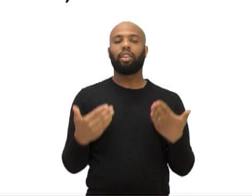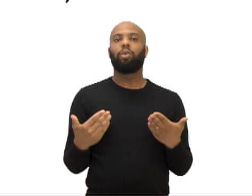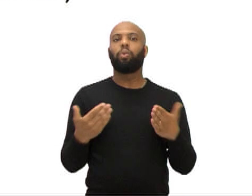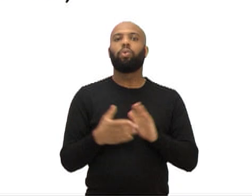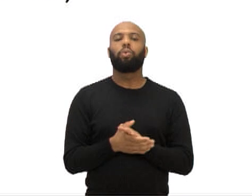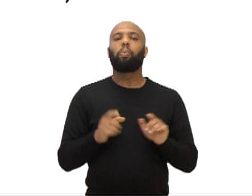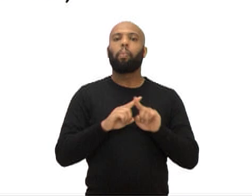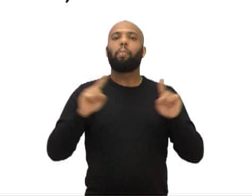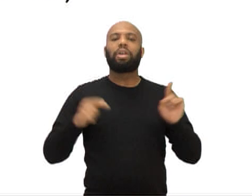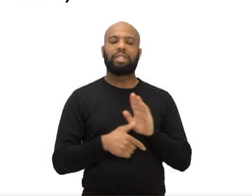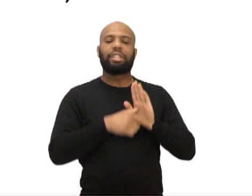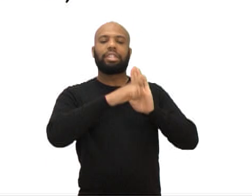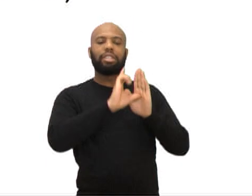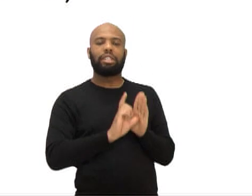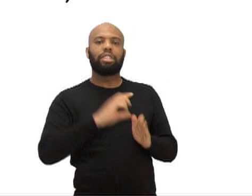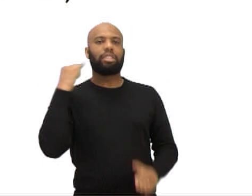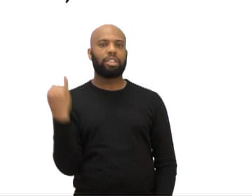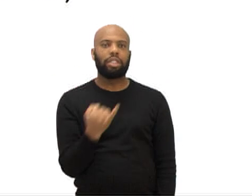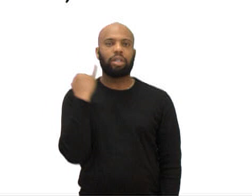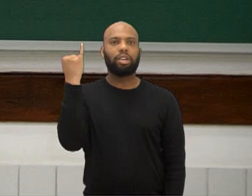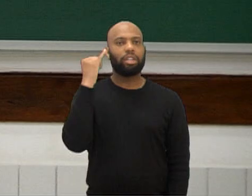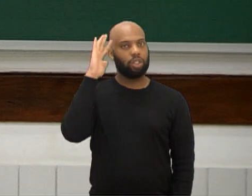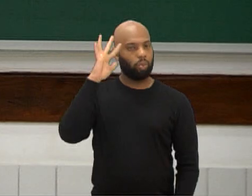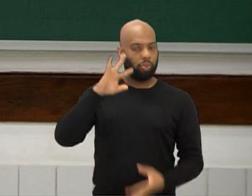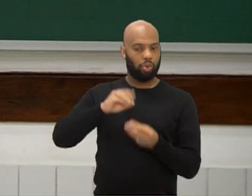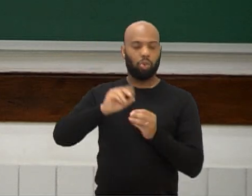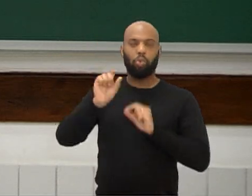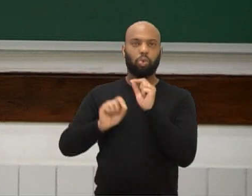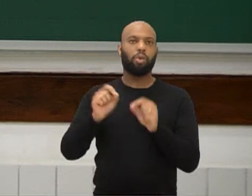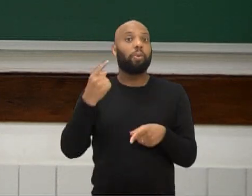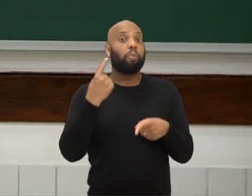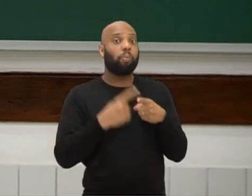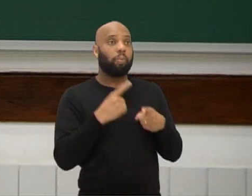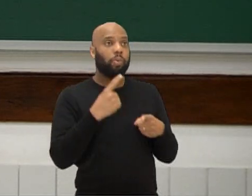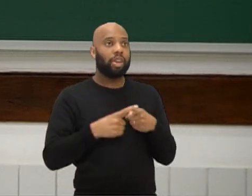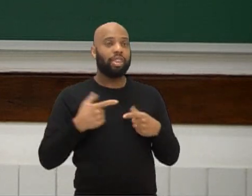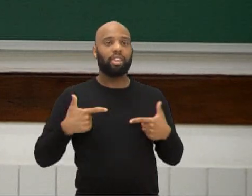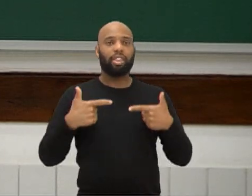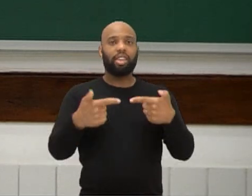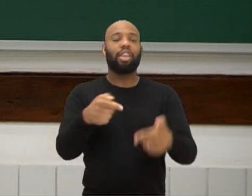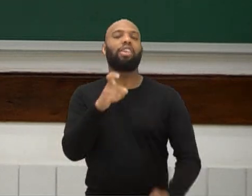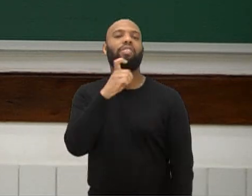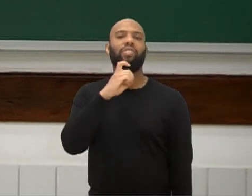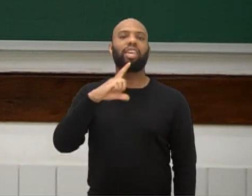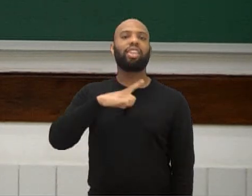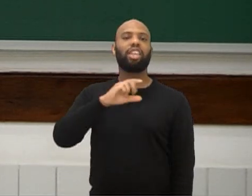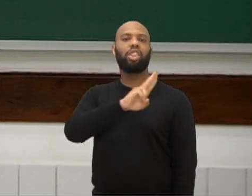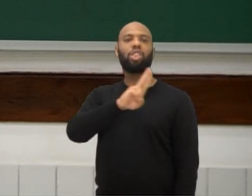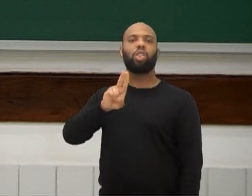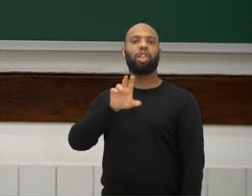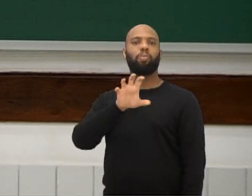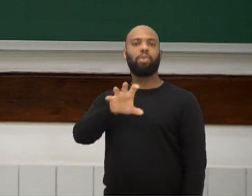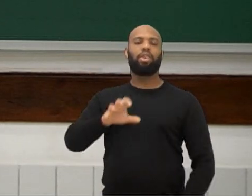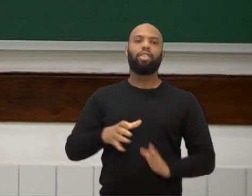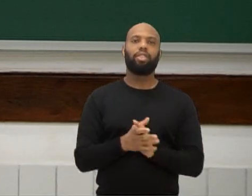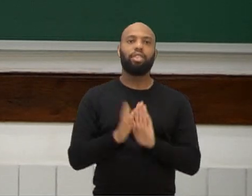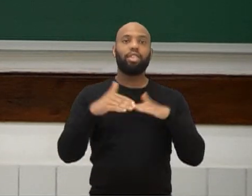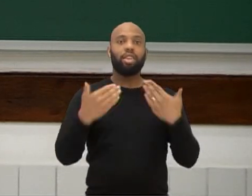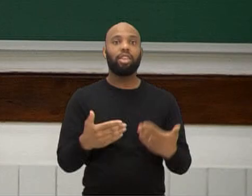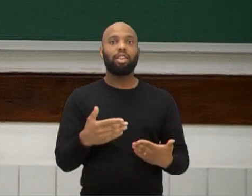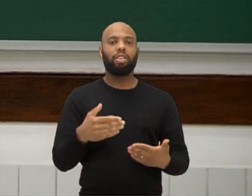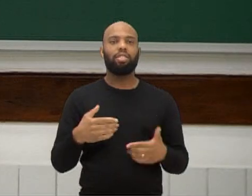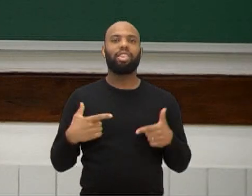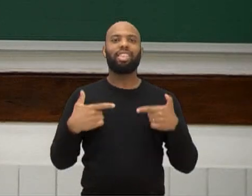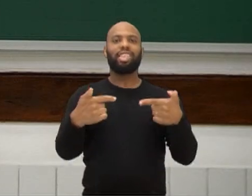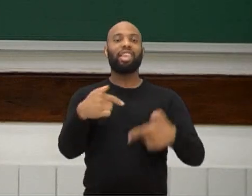Bom, antes é importante a gente entender, mas por que a Guerra Fria tem esse nome? Gente, a Guerra Fria